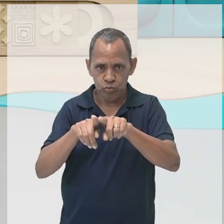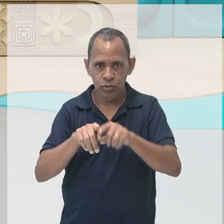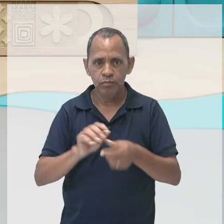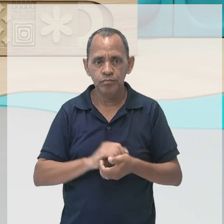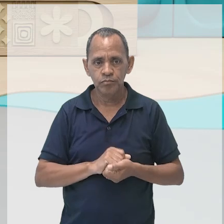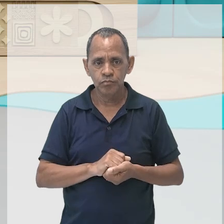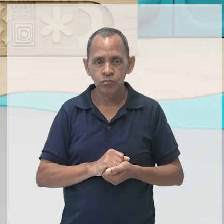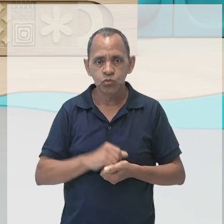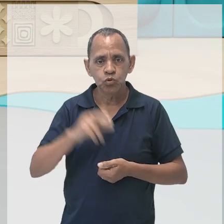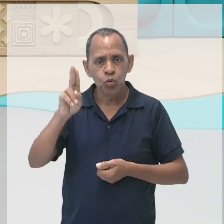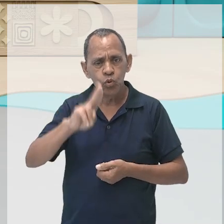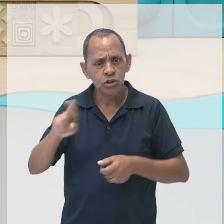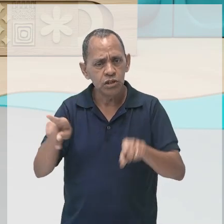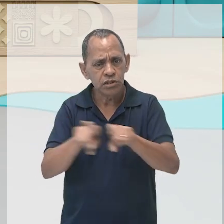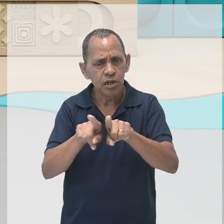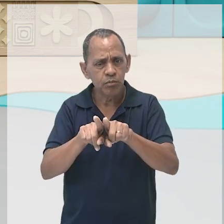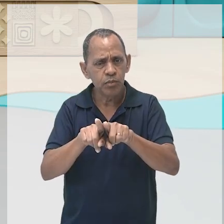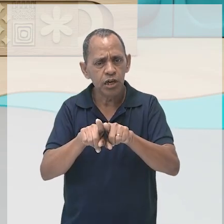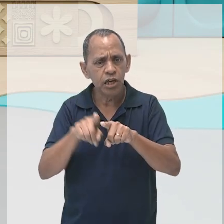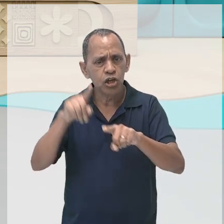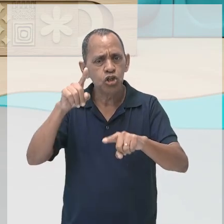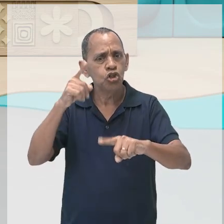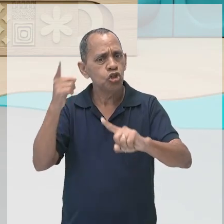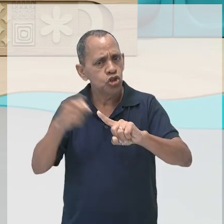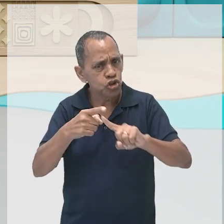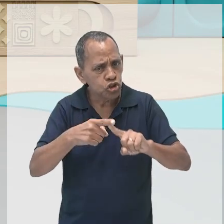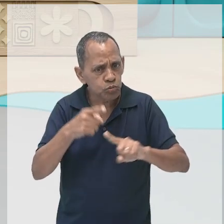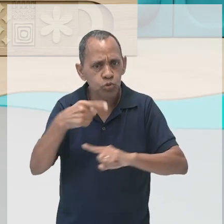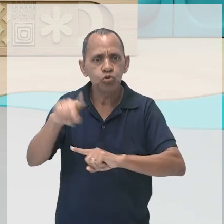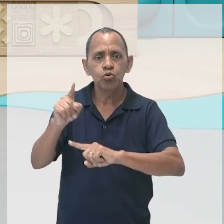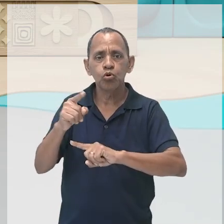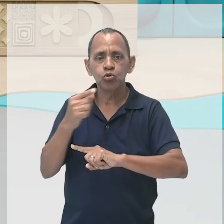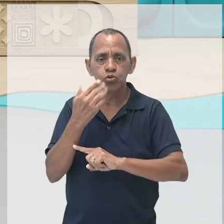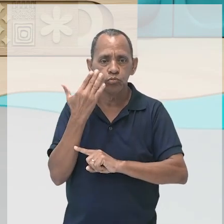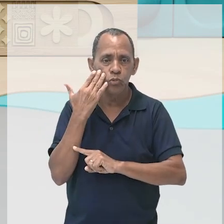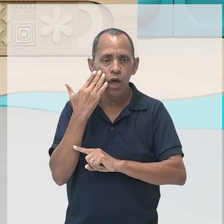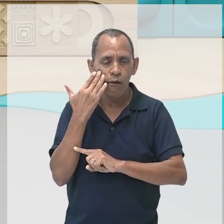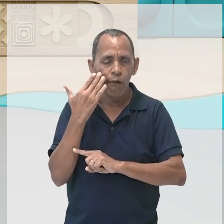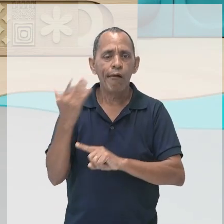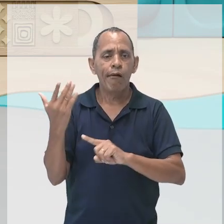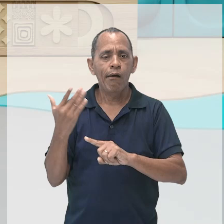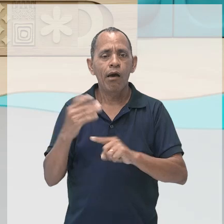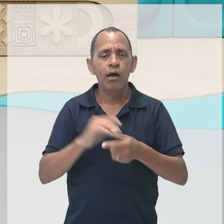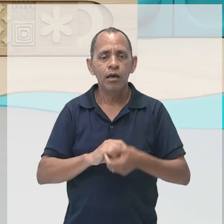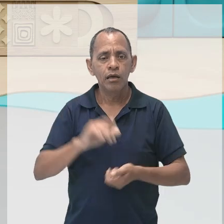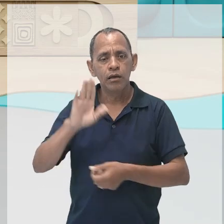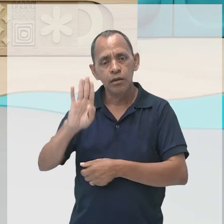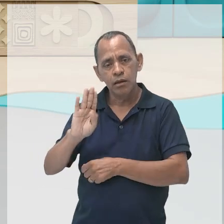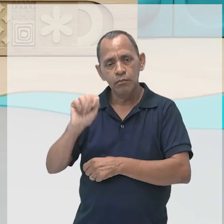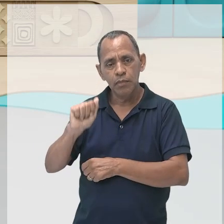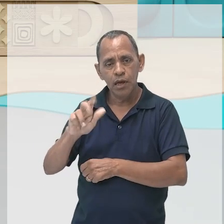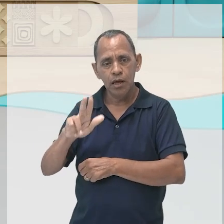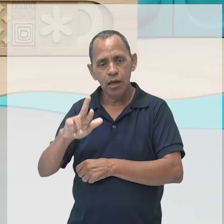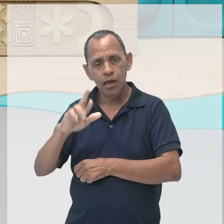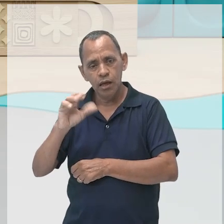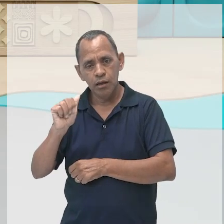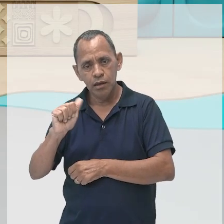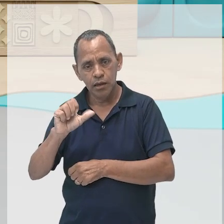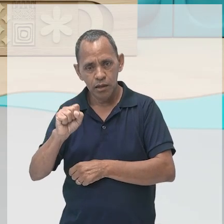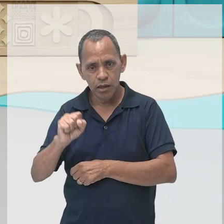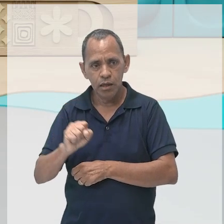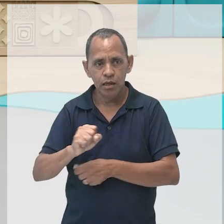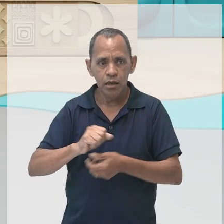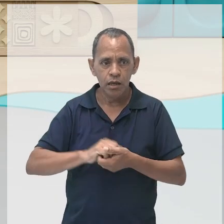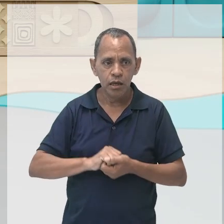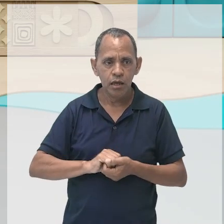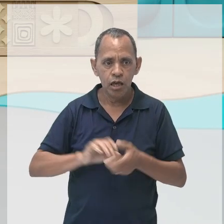equipamento, vocês vão notar as barras com anilhas. Essas barras com anilhas, elas vão servir